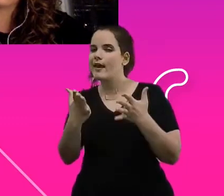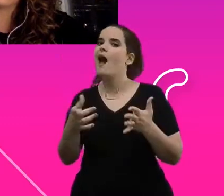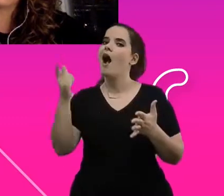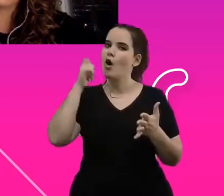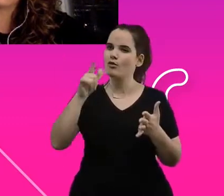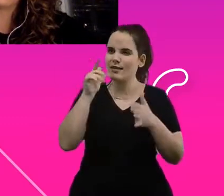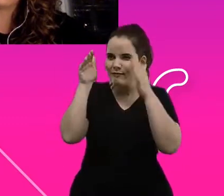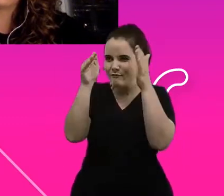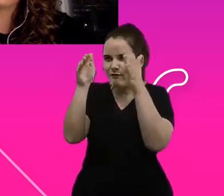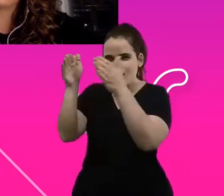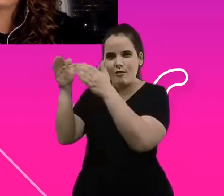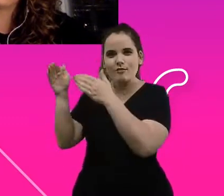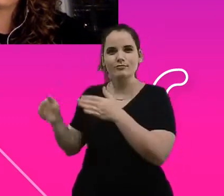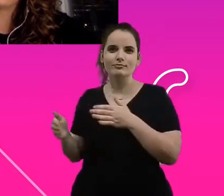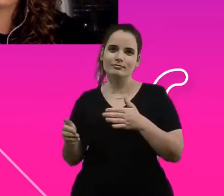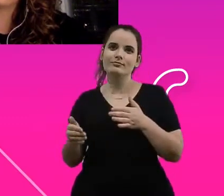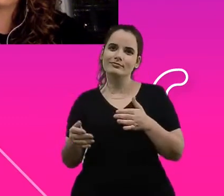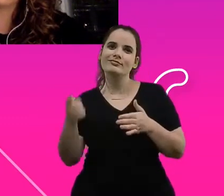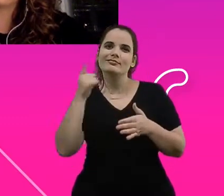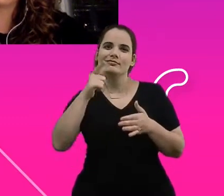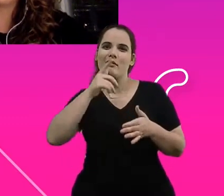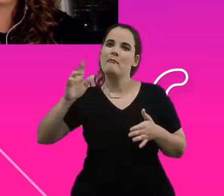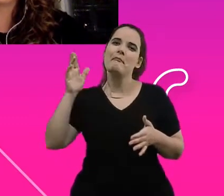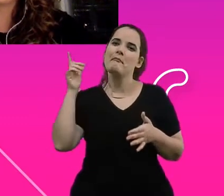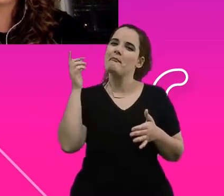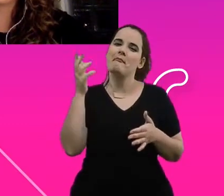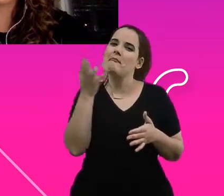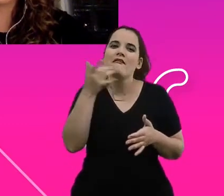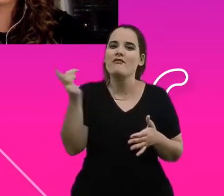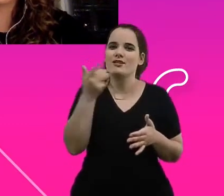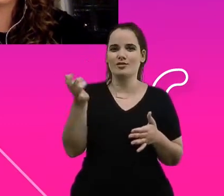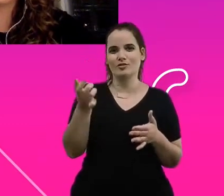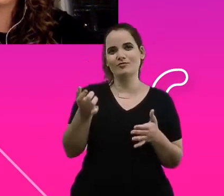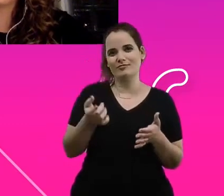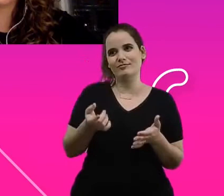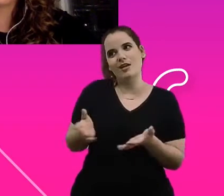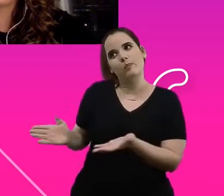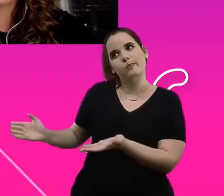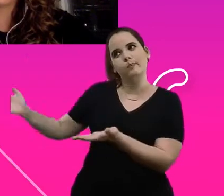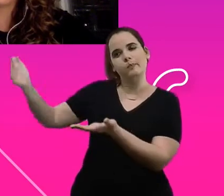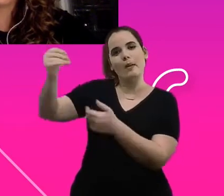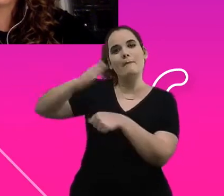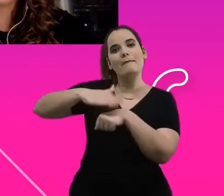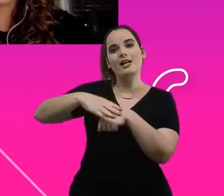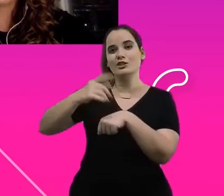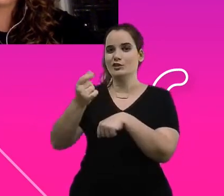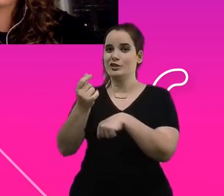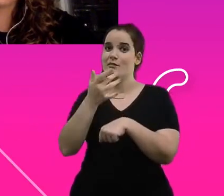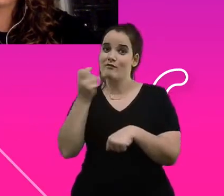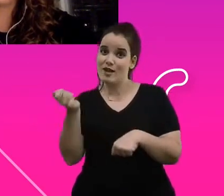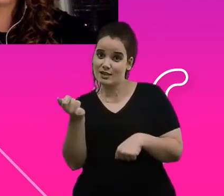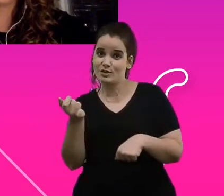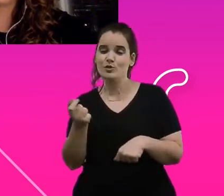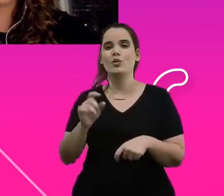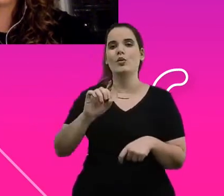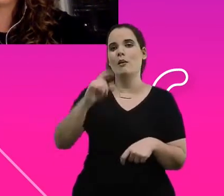as operações de forma a recolher mais fundos. Portanto, escolher outros voluntários, escolher outras